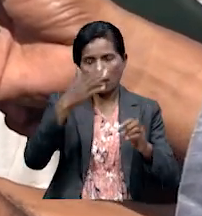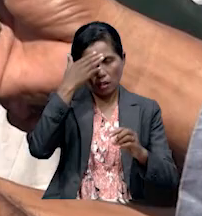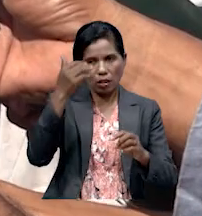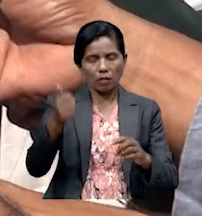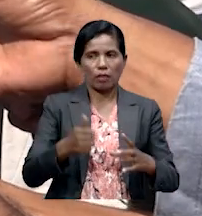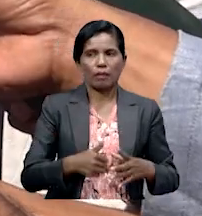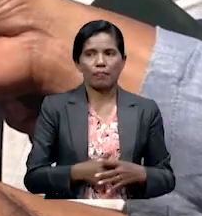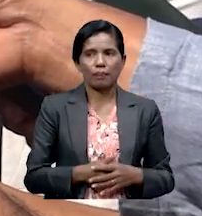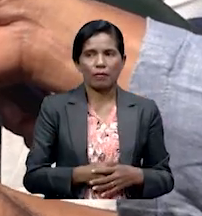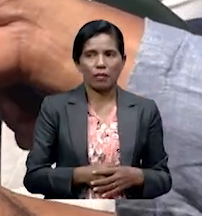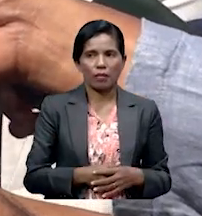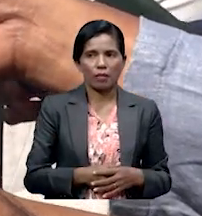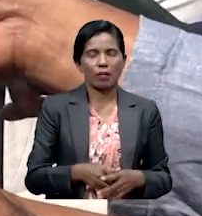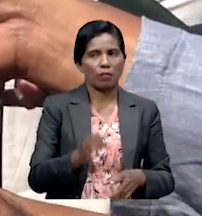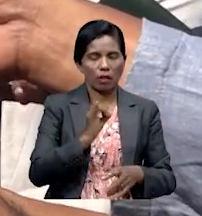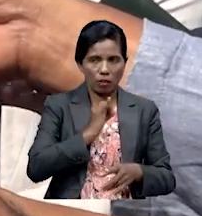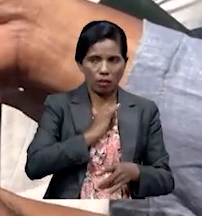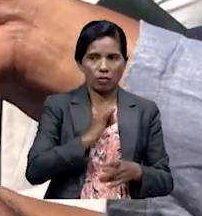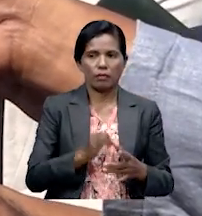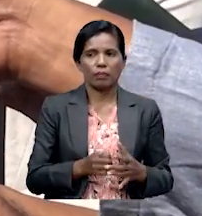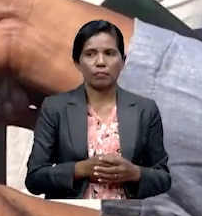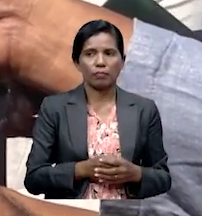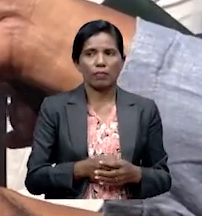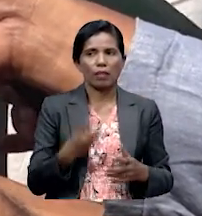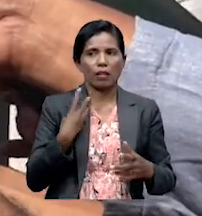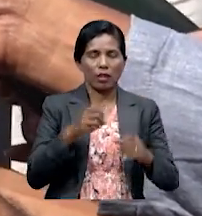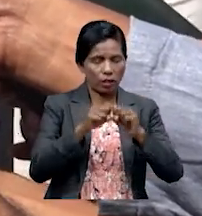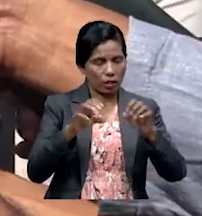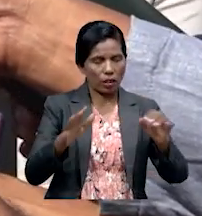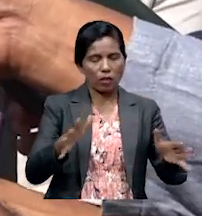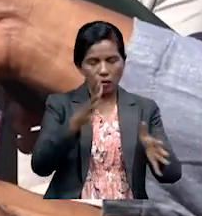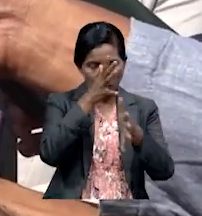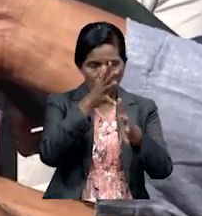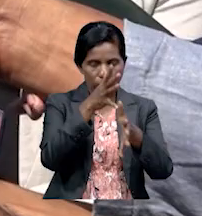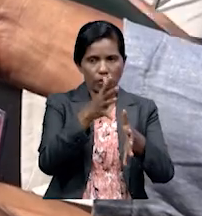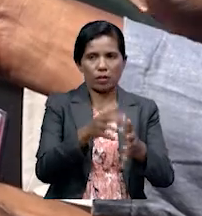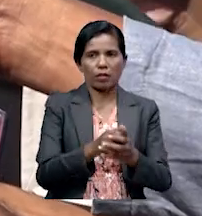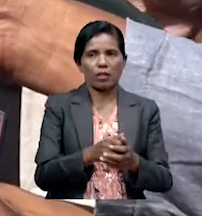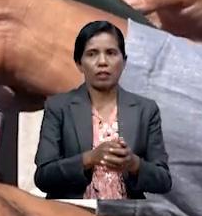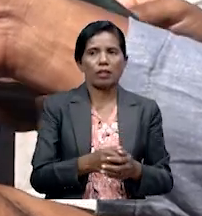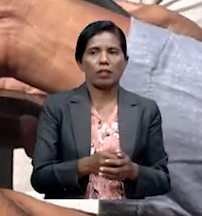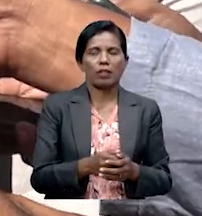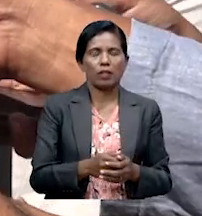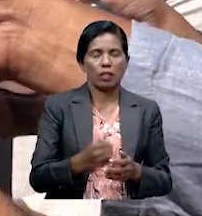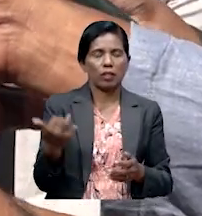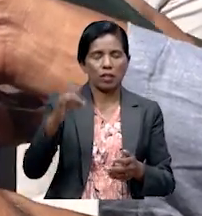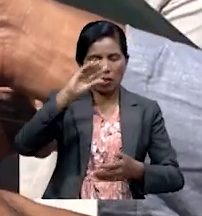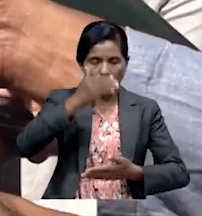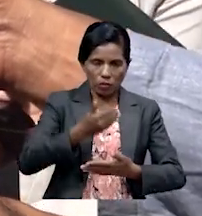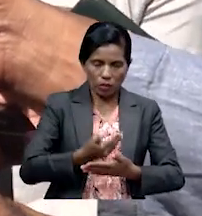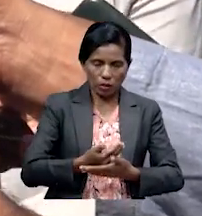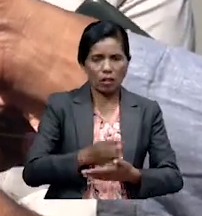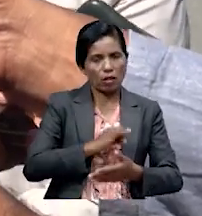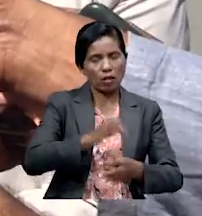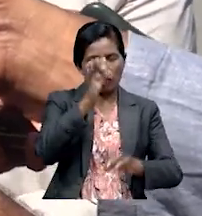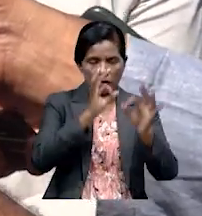Então, bahau ne italaco na bo. E espera que a tecnina Oansira, e ao fier,